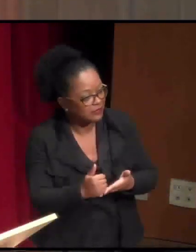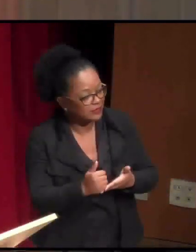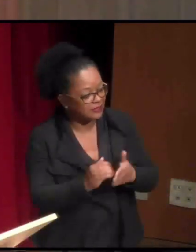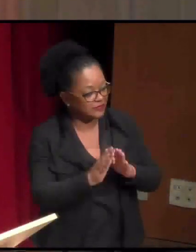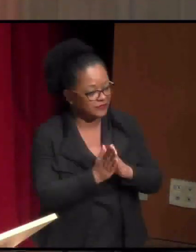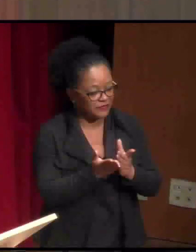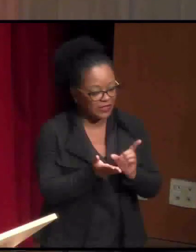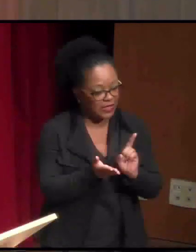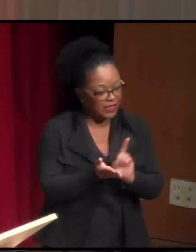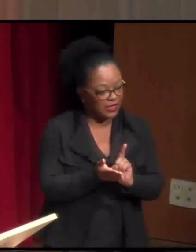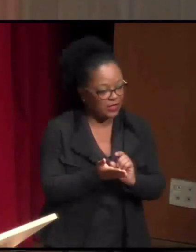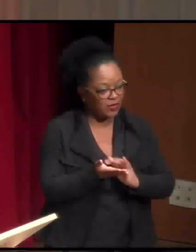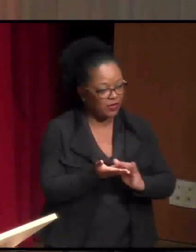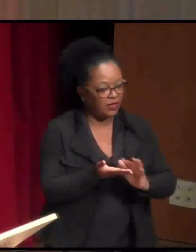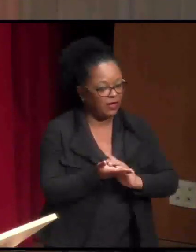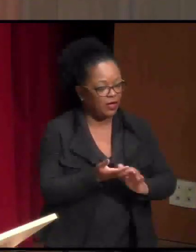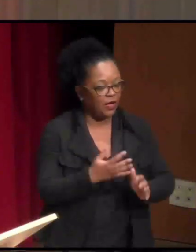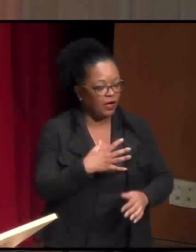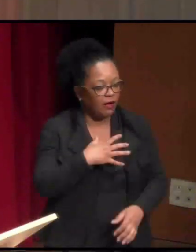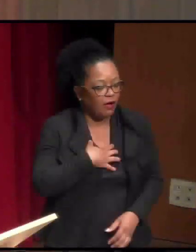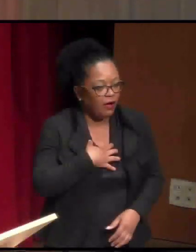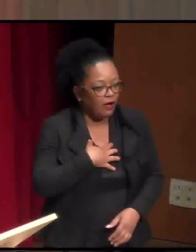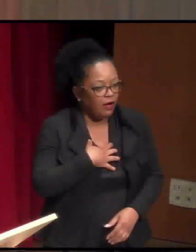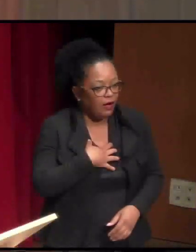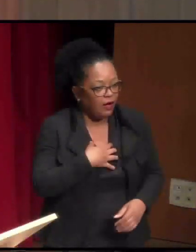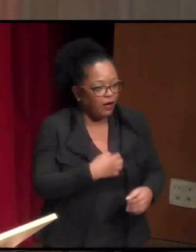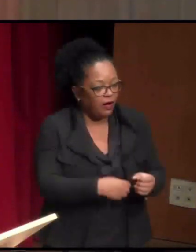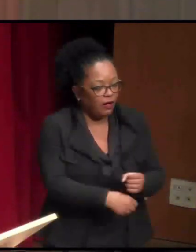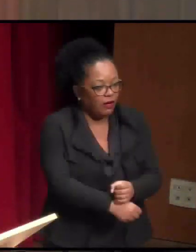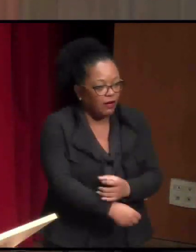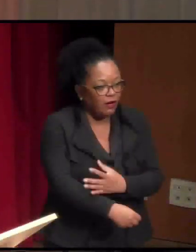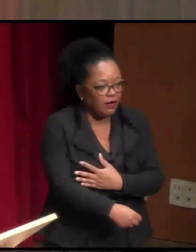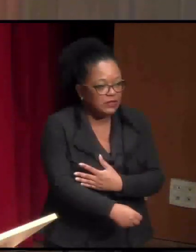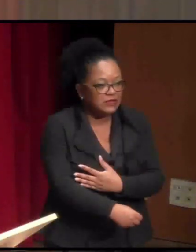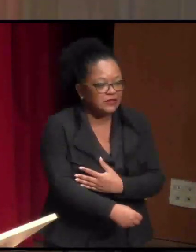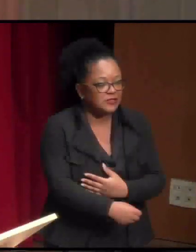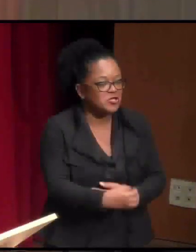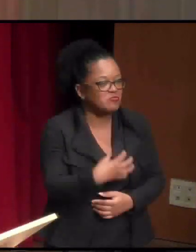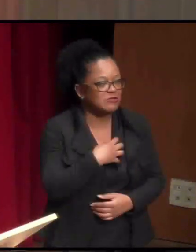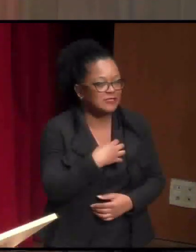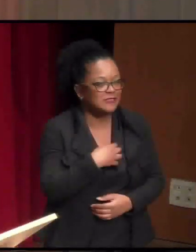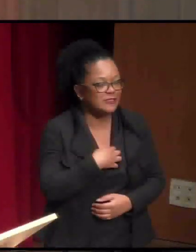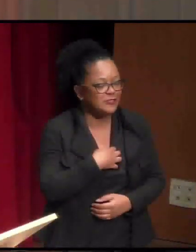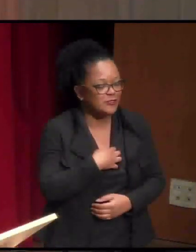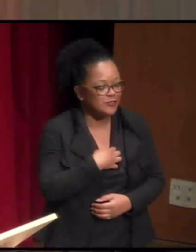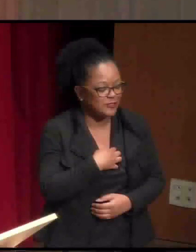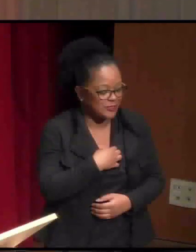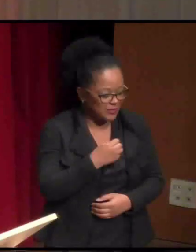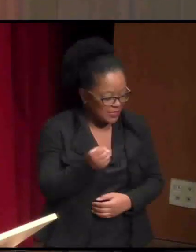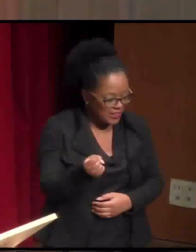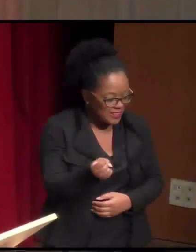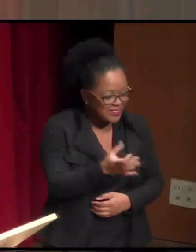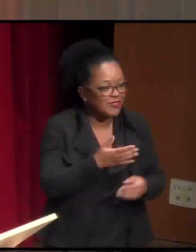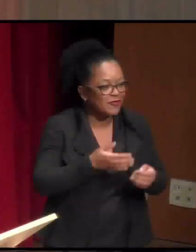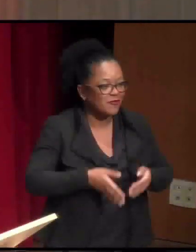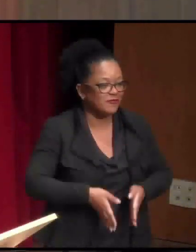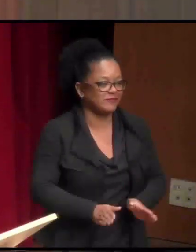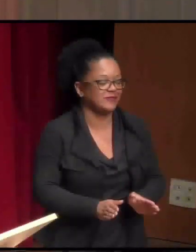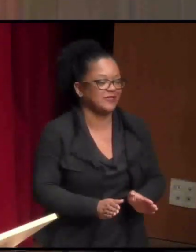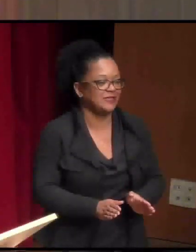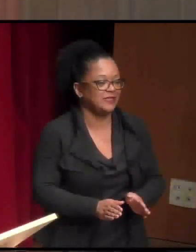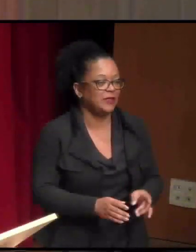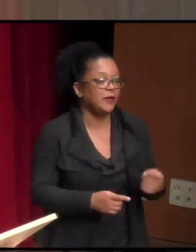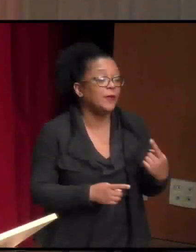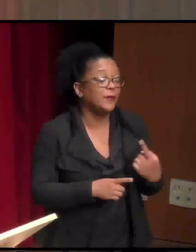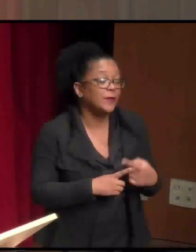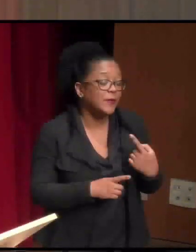mim, eu fiquei assim, gente, eu confesso para vocês que eu renasci. Porque uma coisa é você fazer um curso